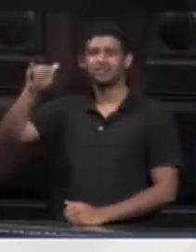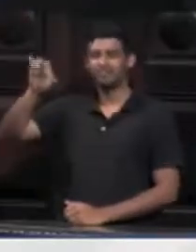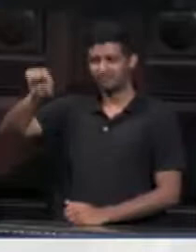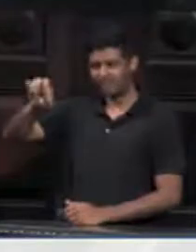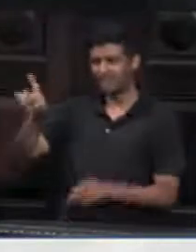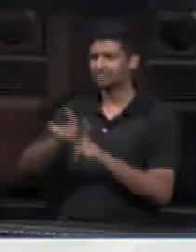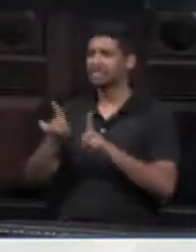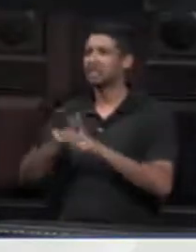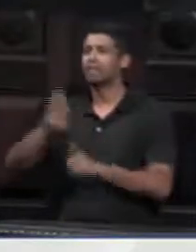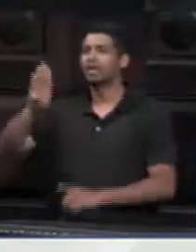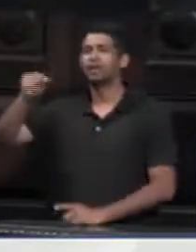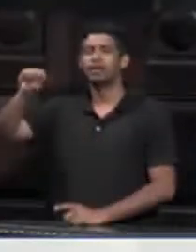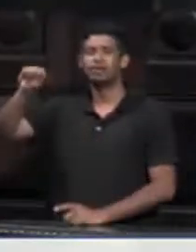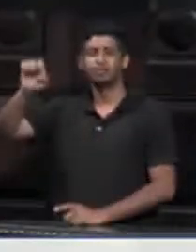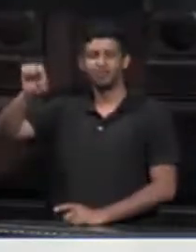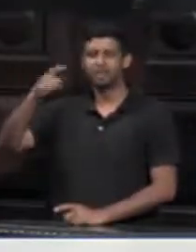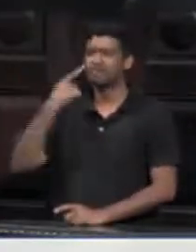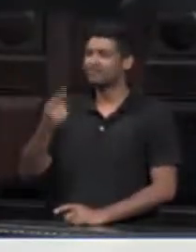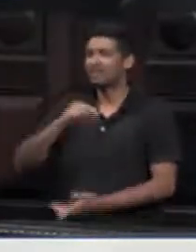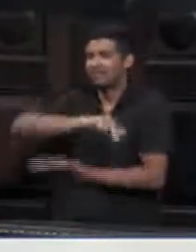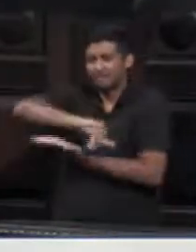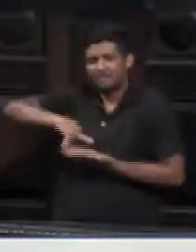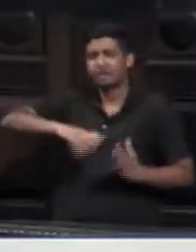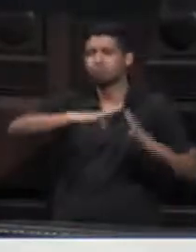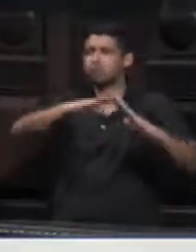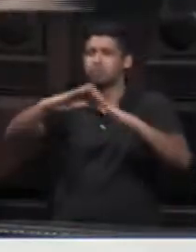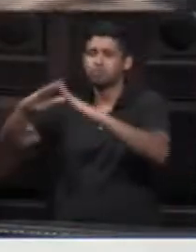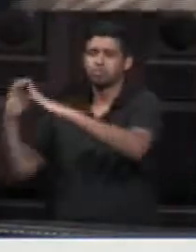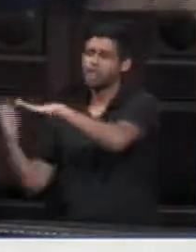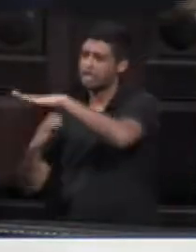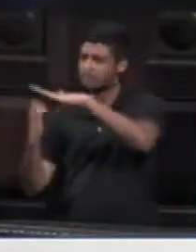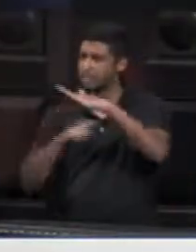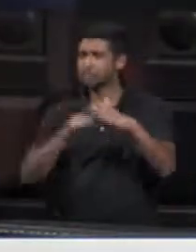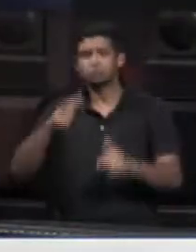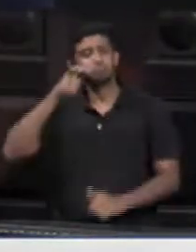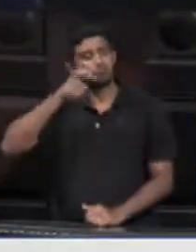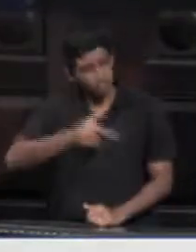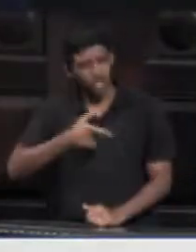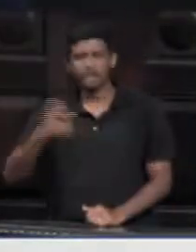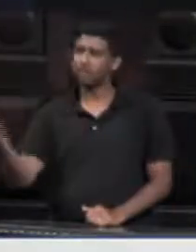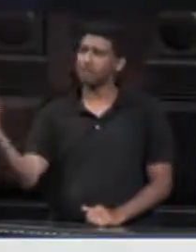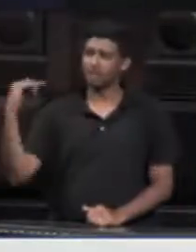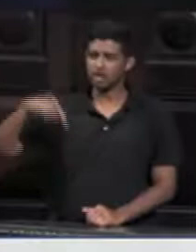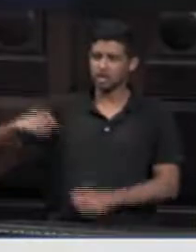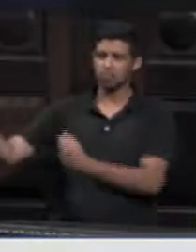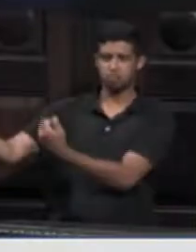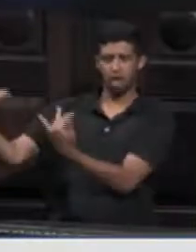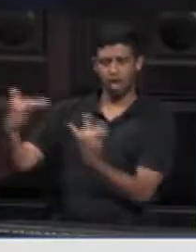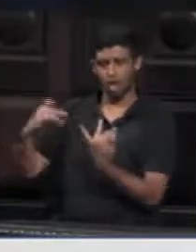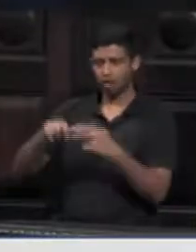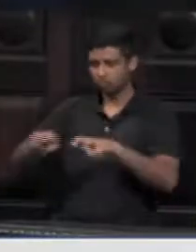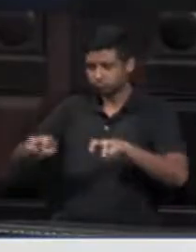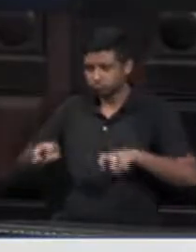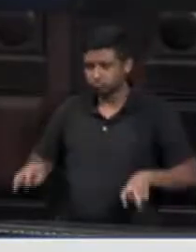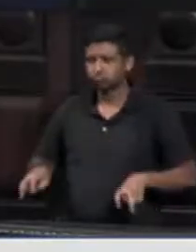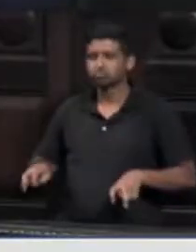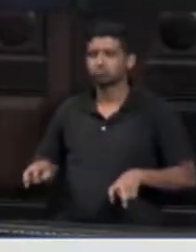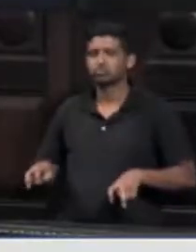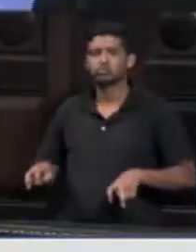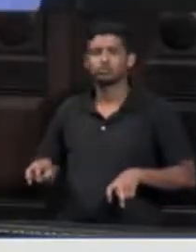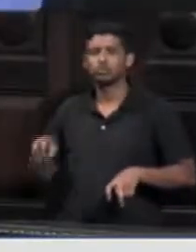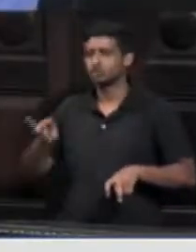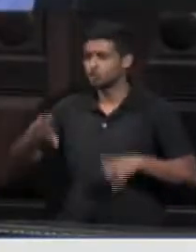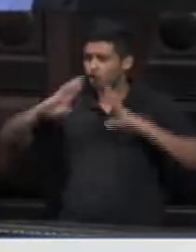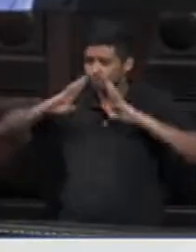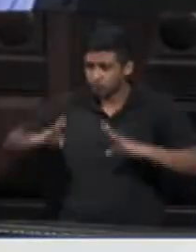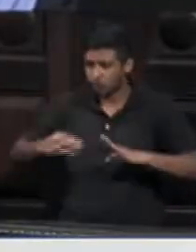várias outras entidades da sociedade civil que se interessaram e vieram participar, além de representações